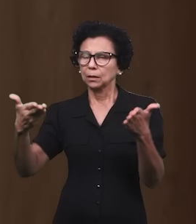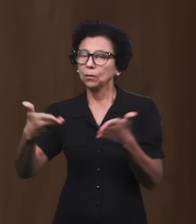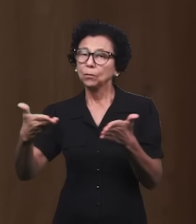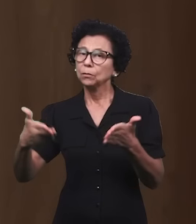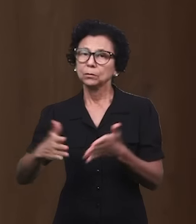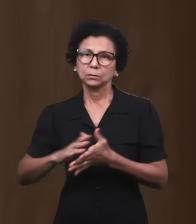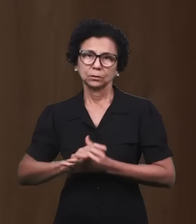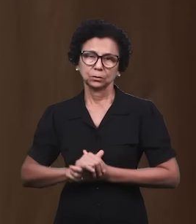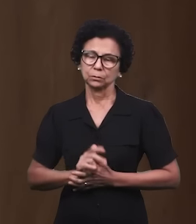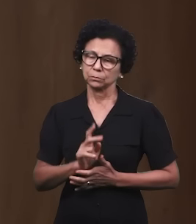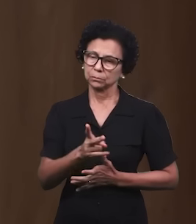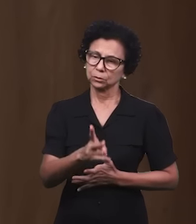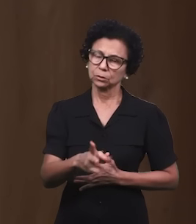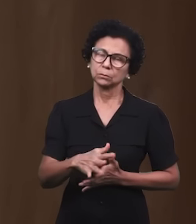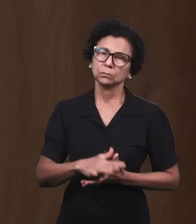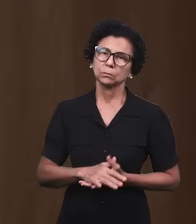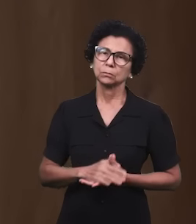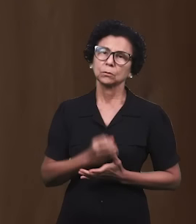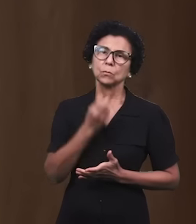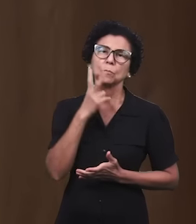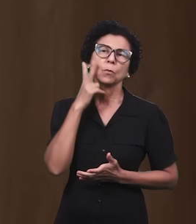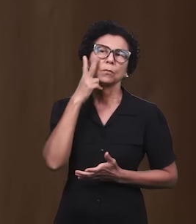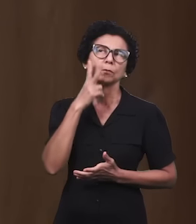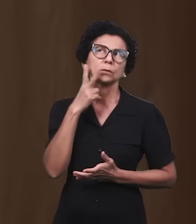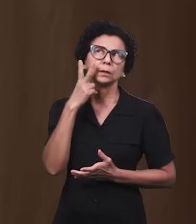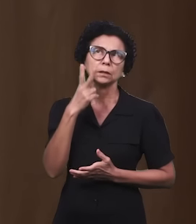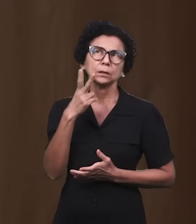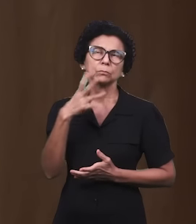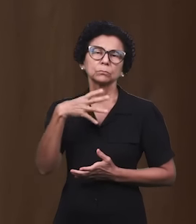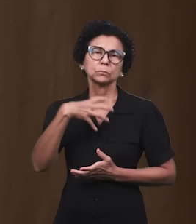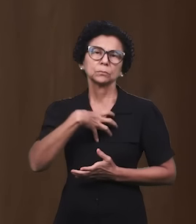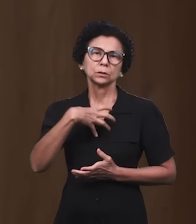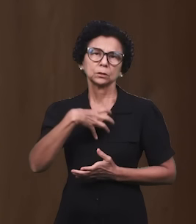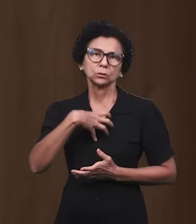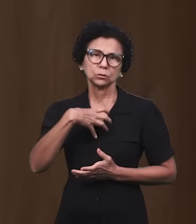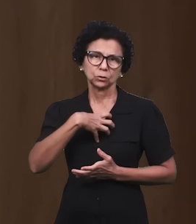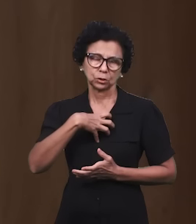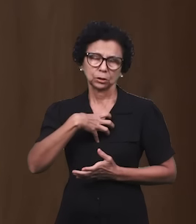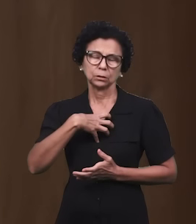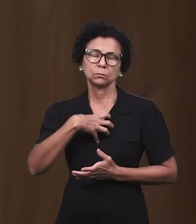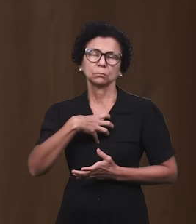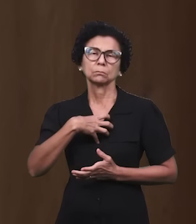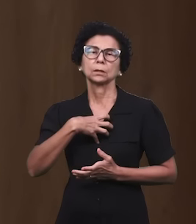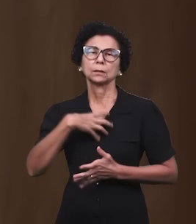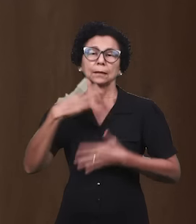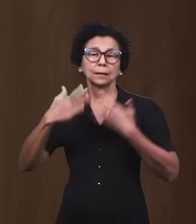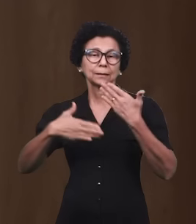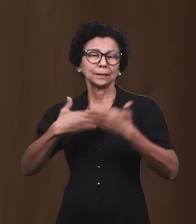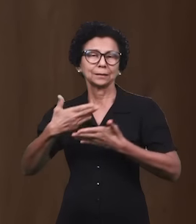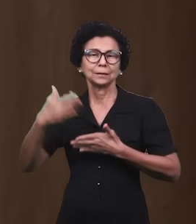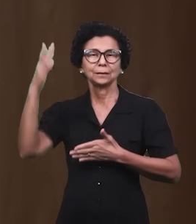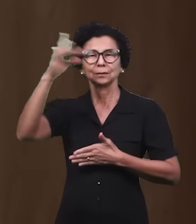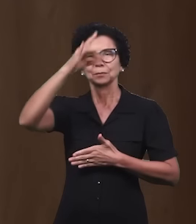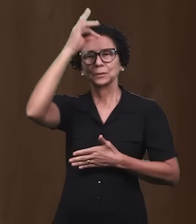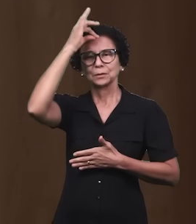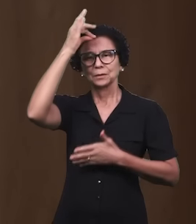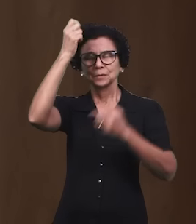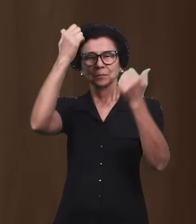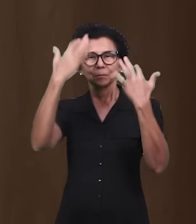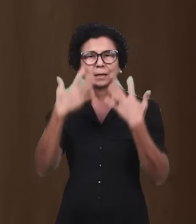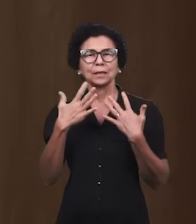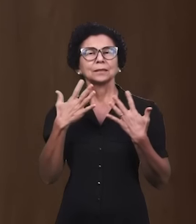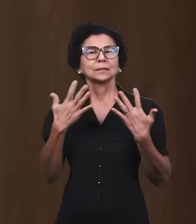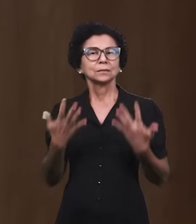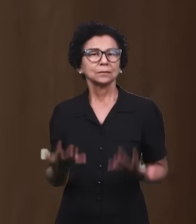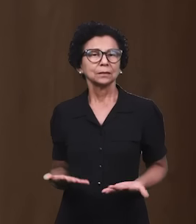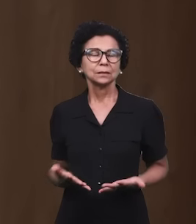sentido da alegria, a alegria do Espírito Santo, a bênção do Espírito Santo. Então ela